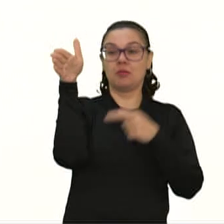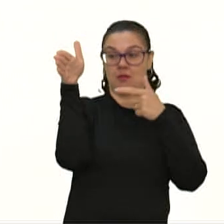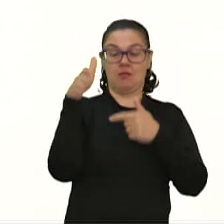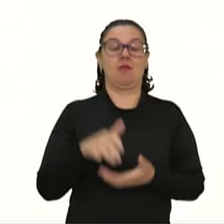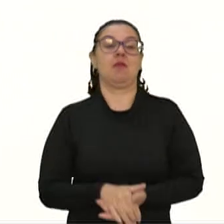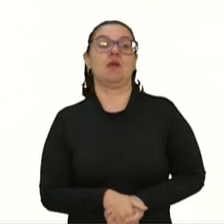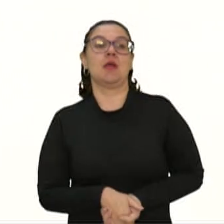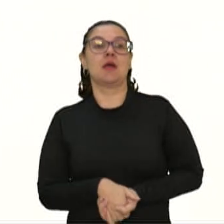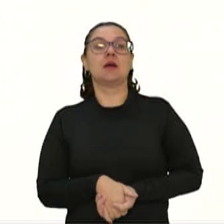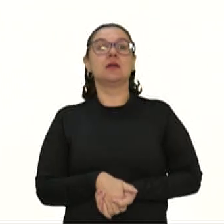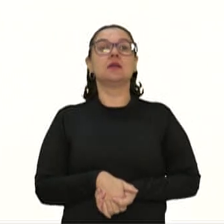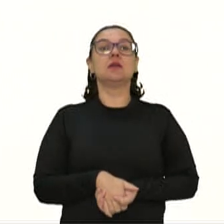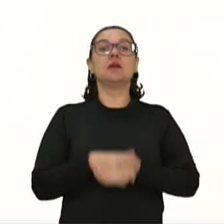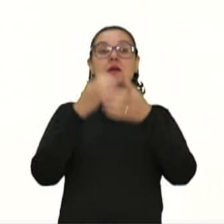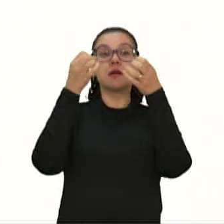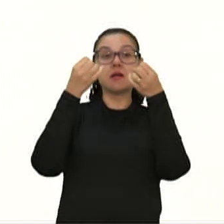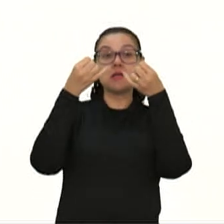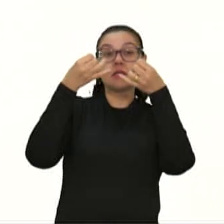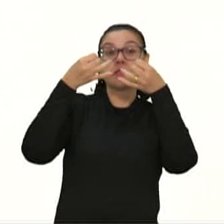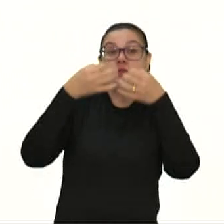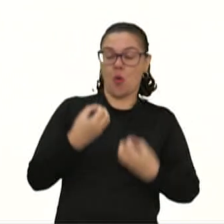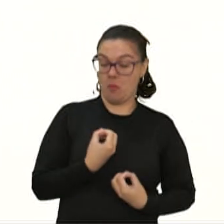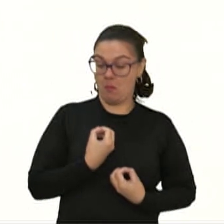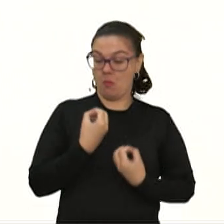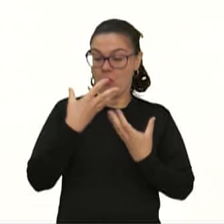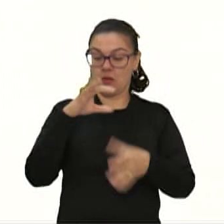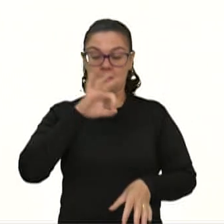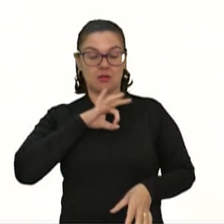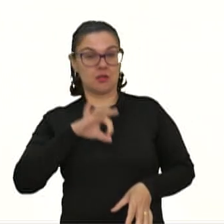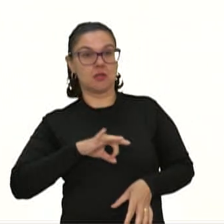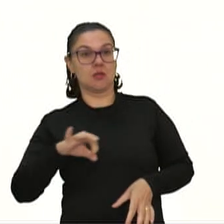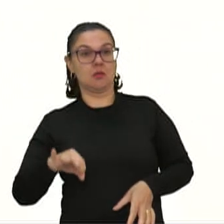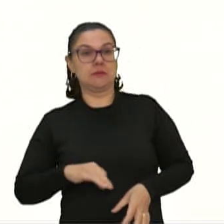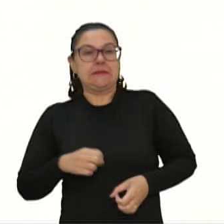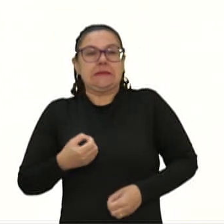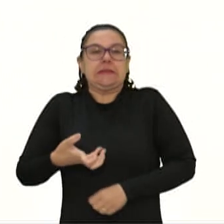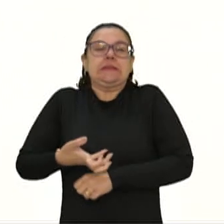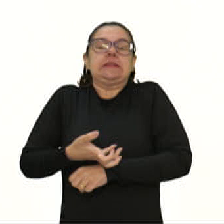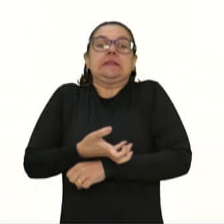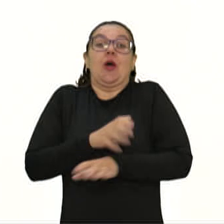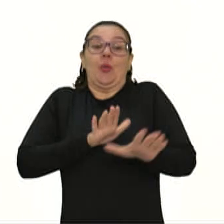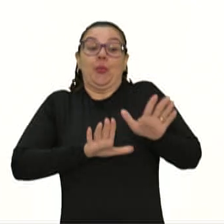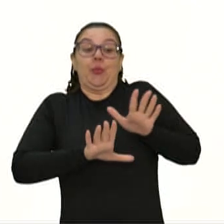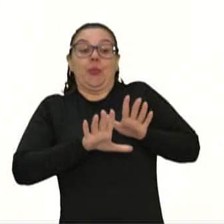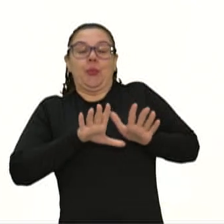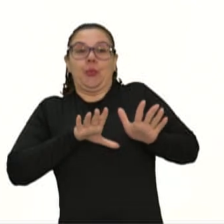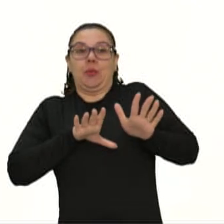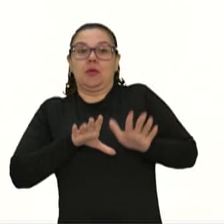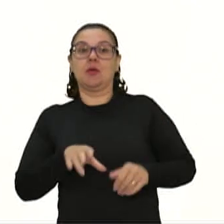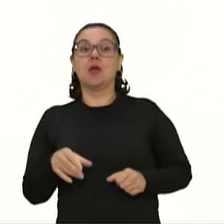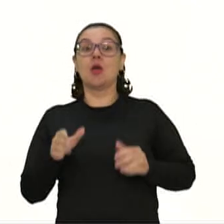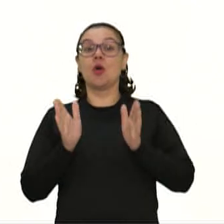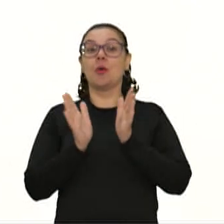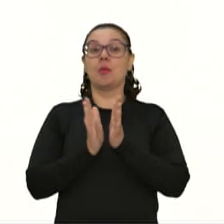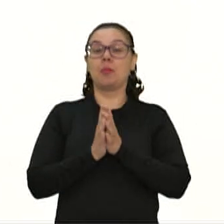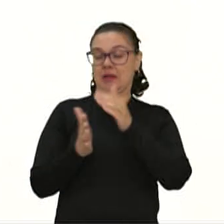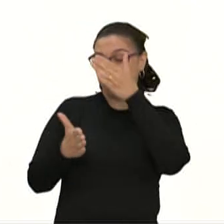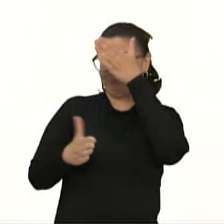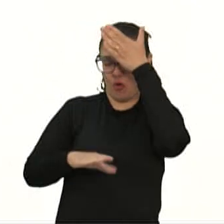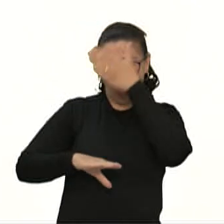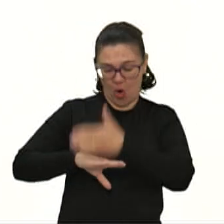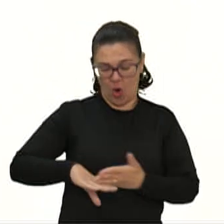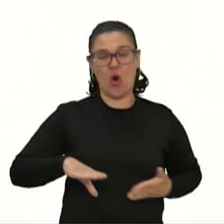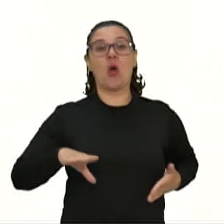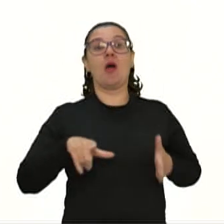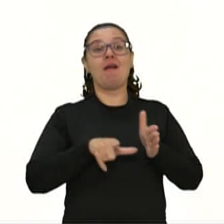Inconfidência. E diz o poeta ao vigário com dramática prudência: tenha meus dedos